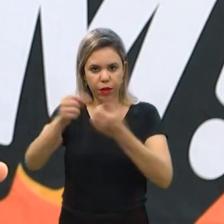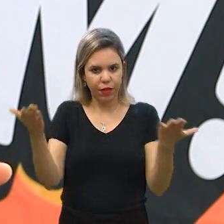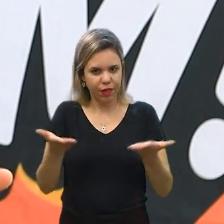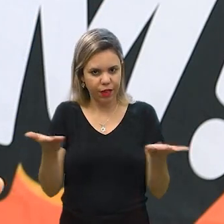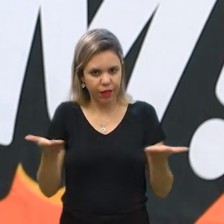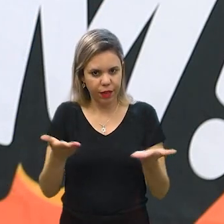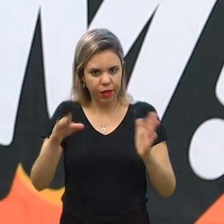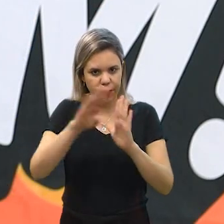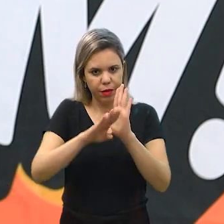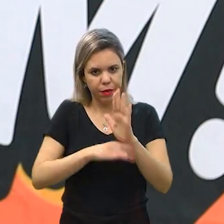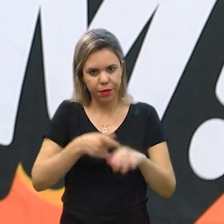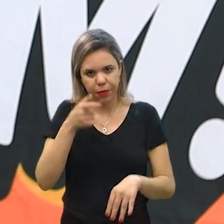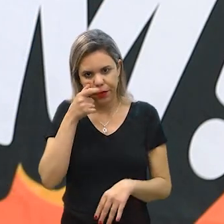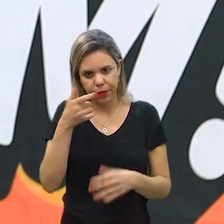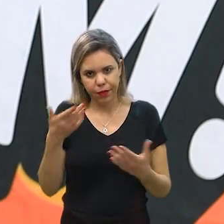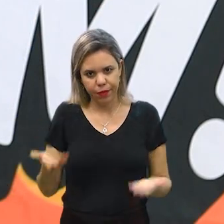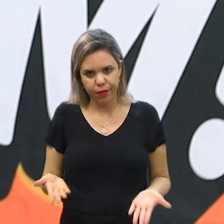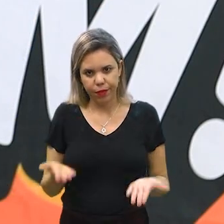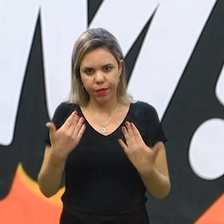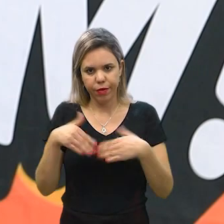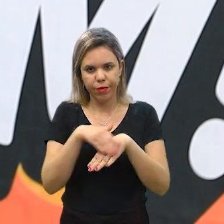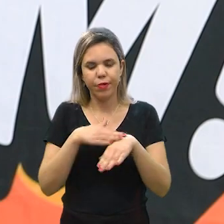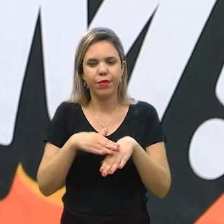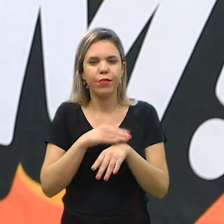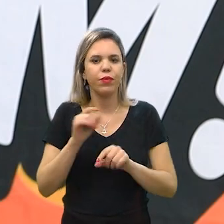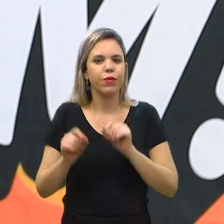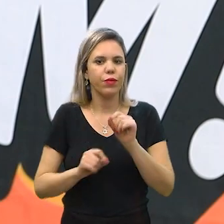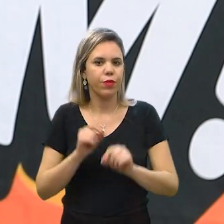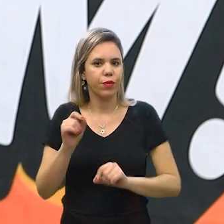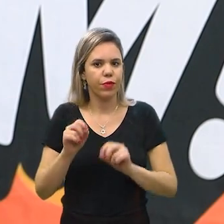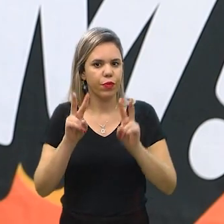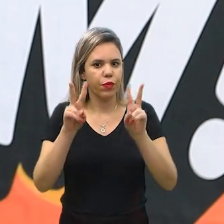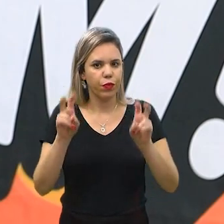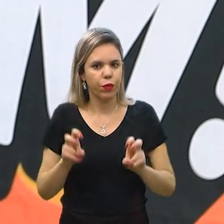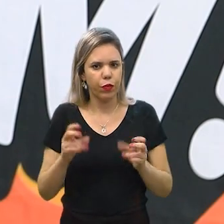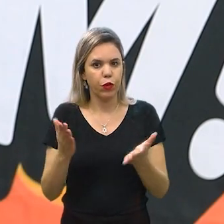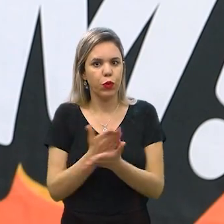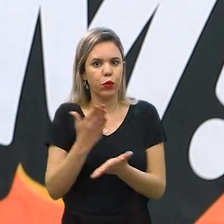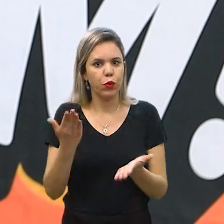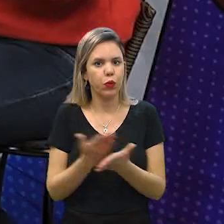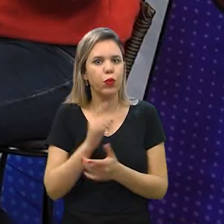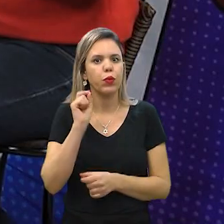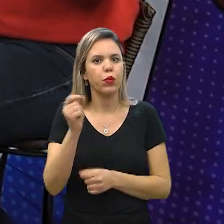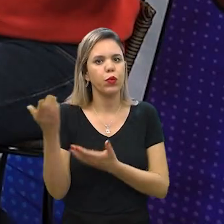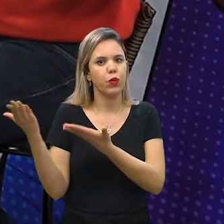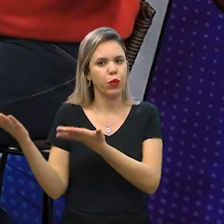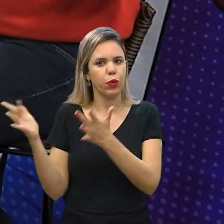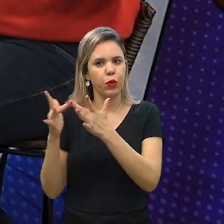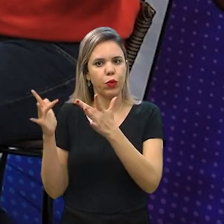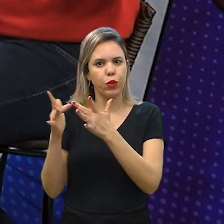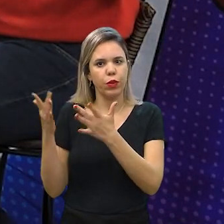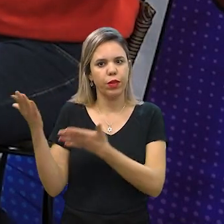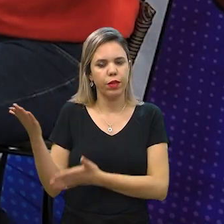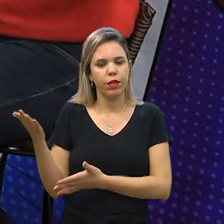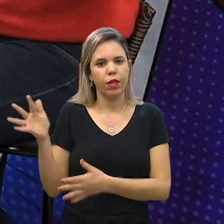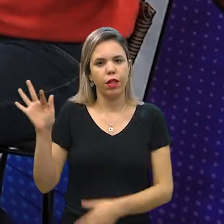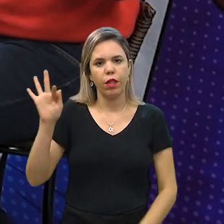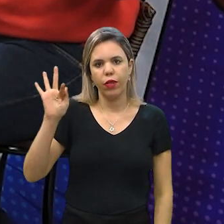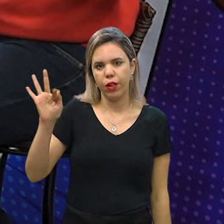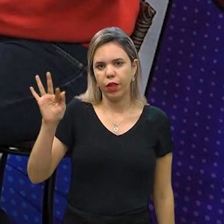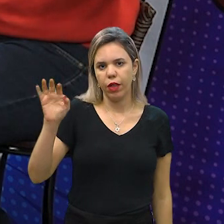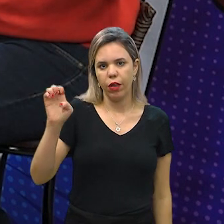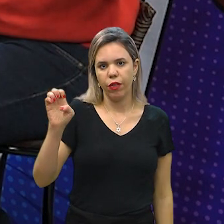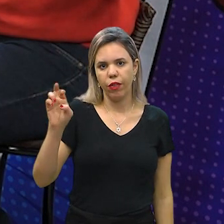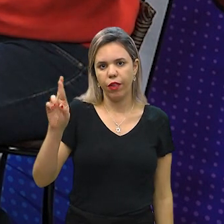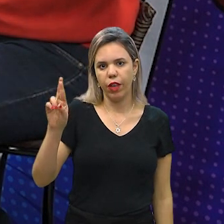Universo Épico no ar, e no programa de hoje nós vamos bater um papo sobre um livro. Quem já está conectado aqui comigo é a